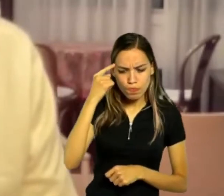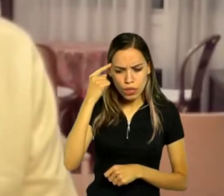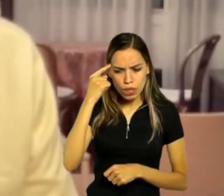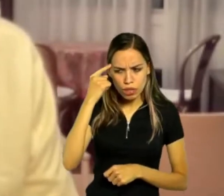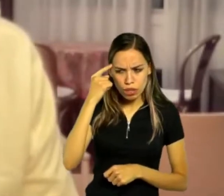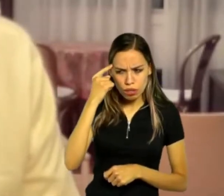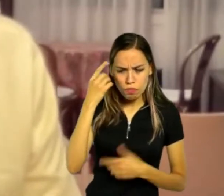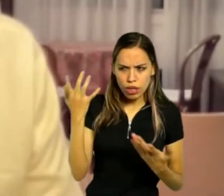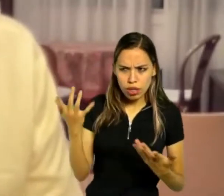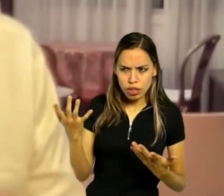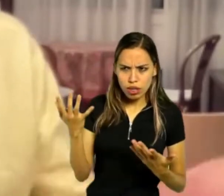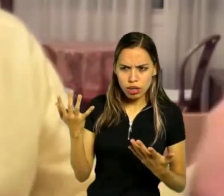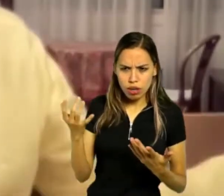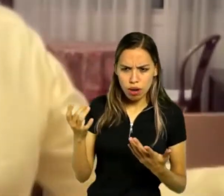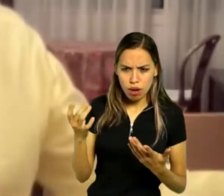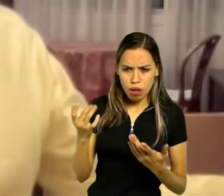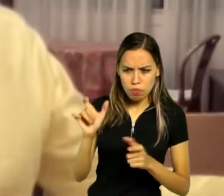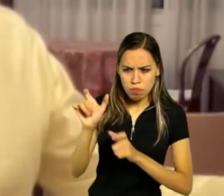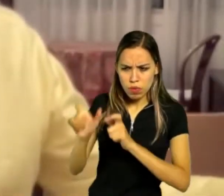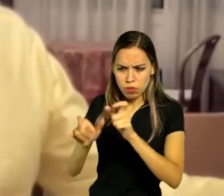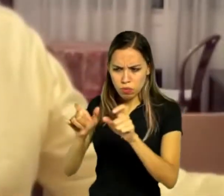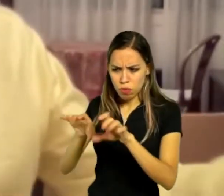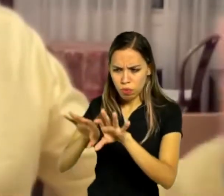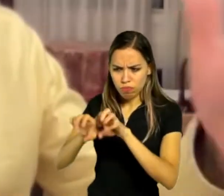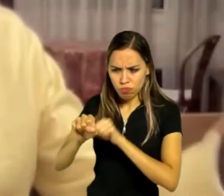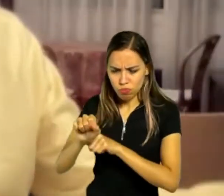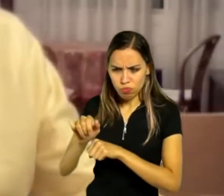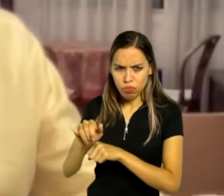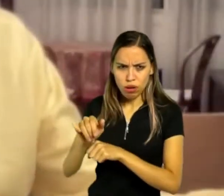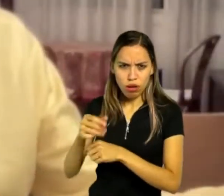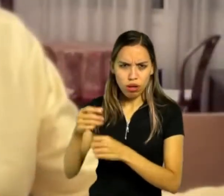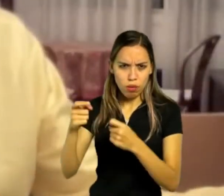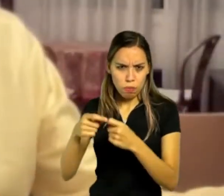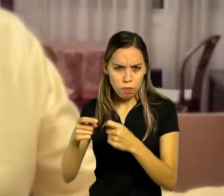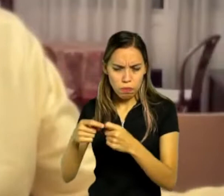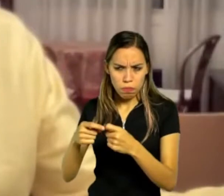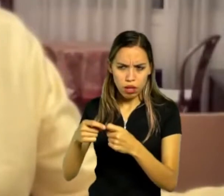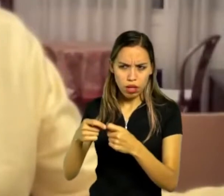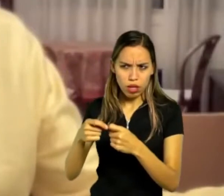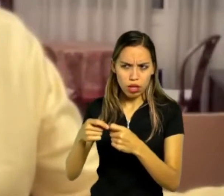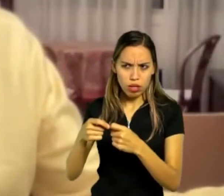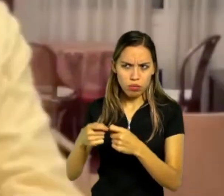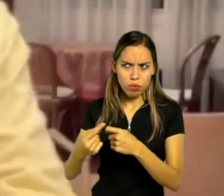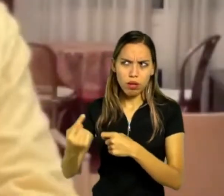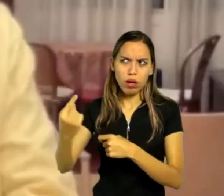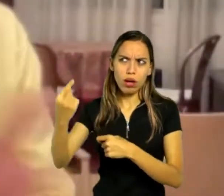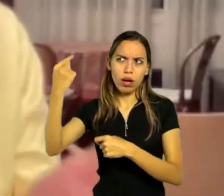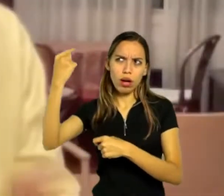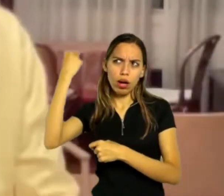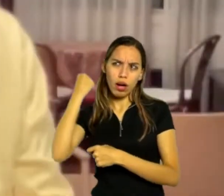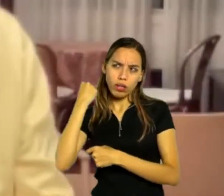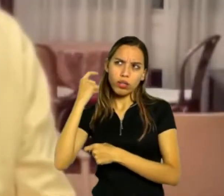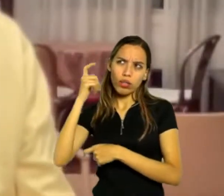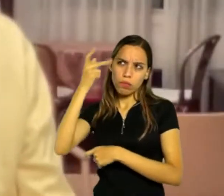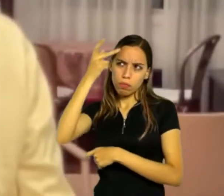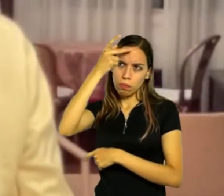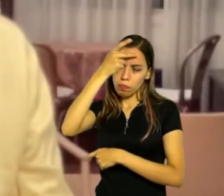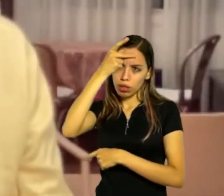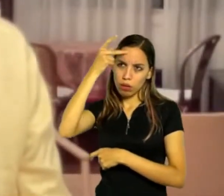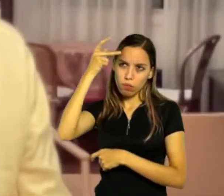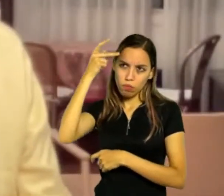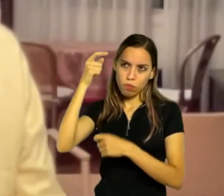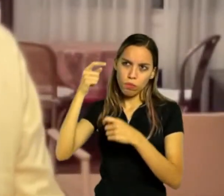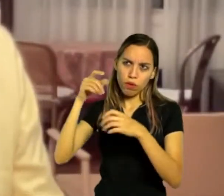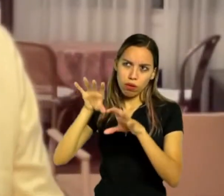de médicos. Como era quando a gente se formou, quais eram os problemas de saúde no país e o que aconteceu depois. E aconteceram